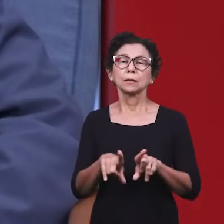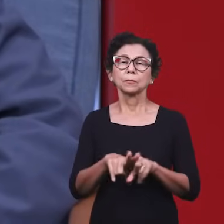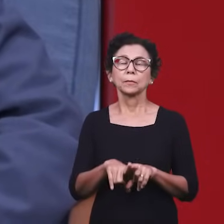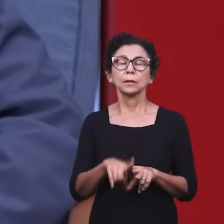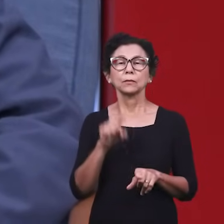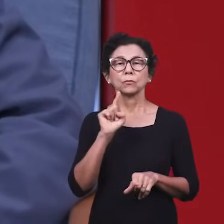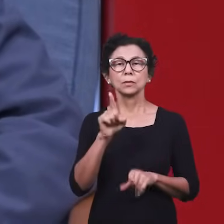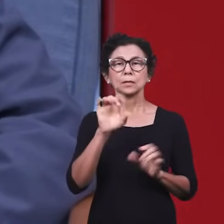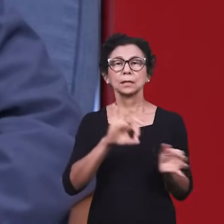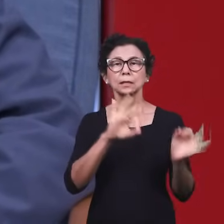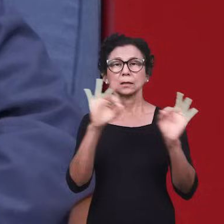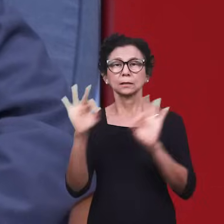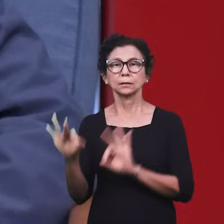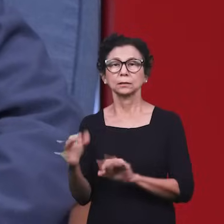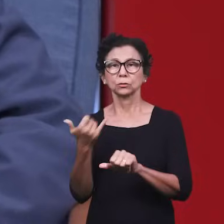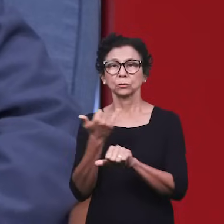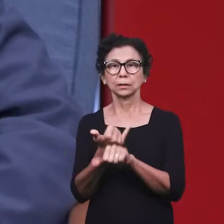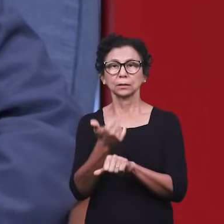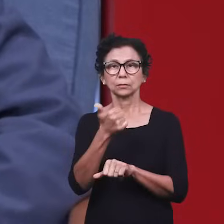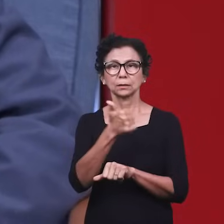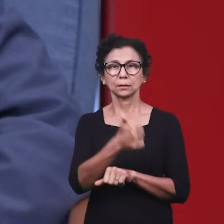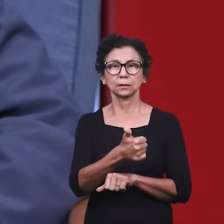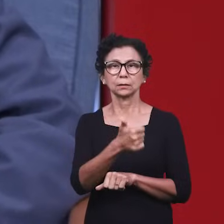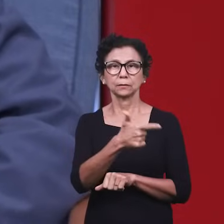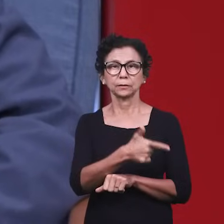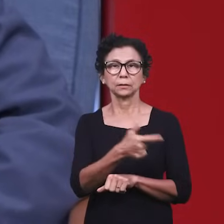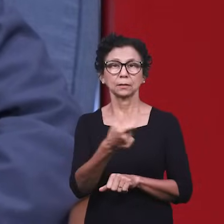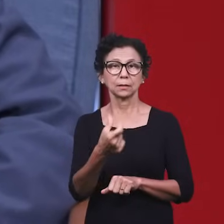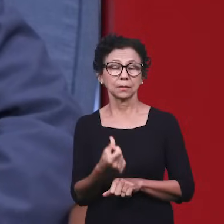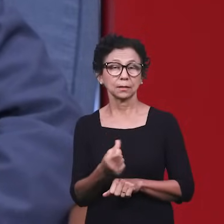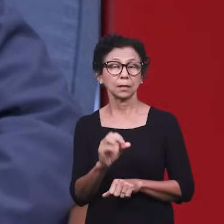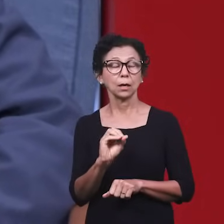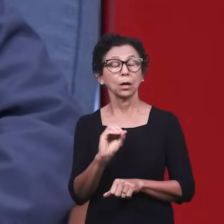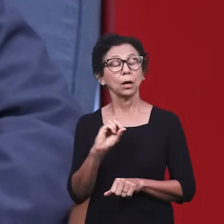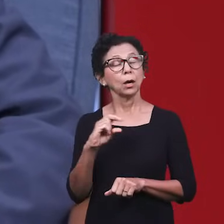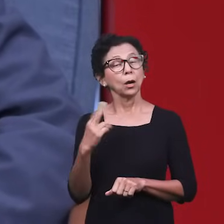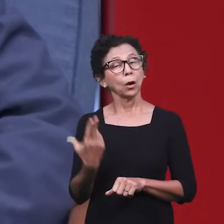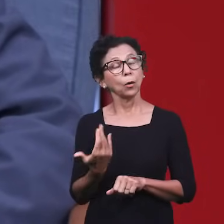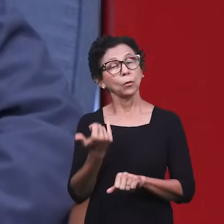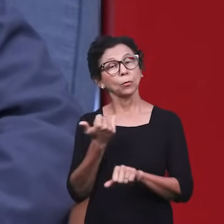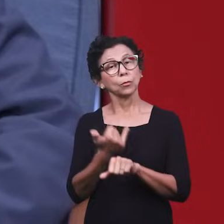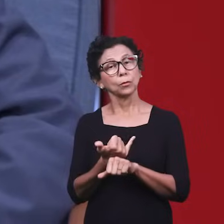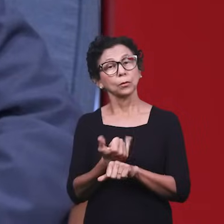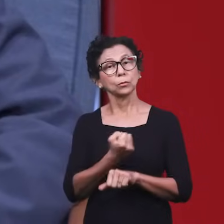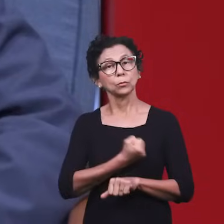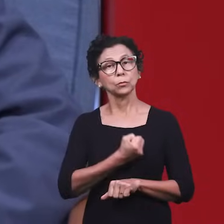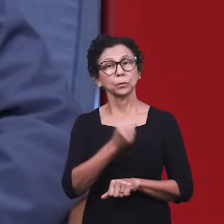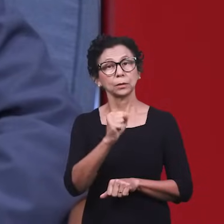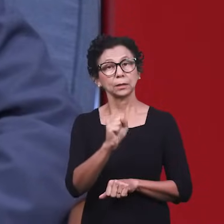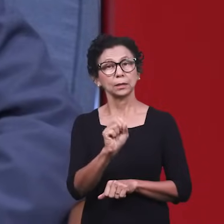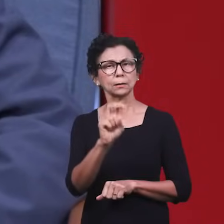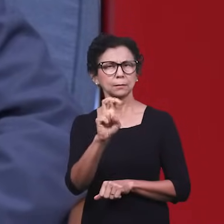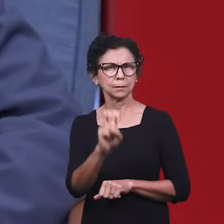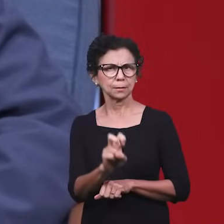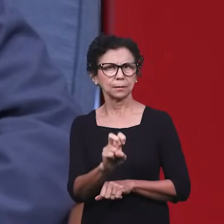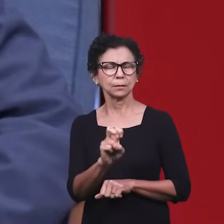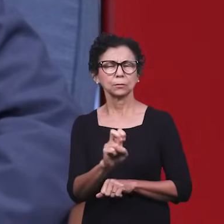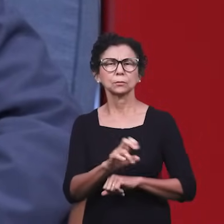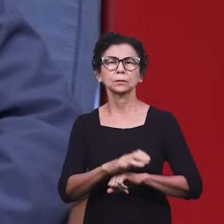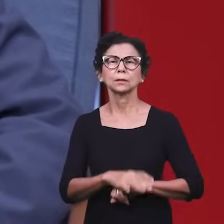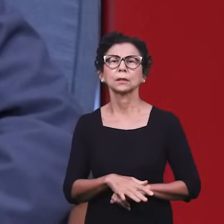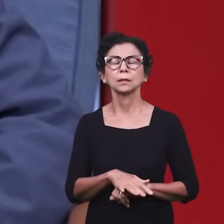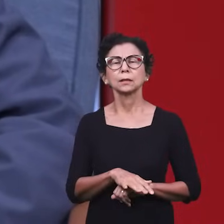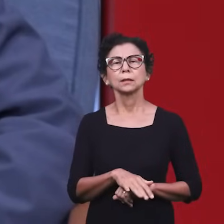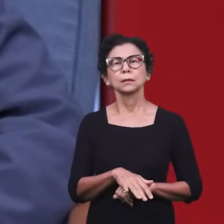pelo canal aberto da 126 TV, canal 126, ou pelo canal 85 da Sky, ou